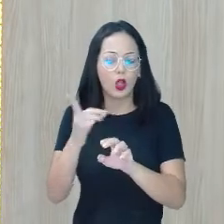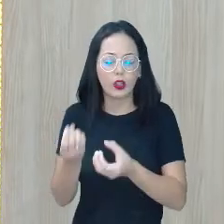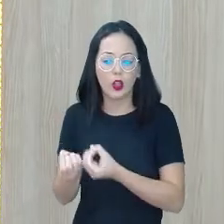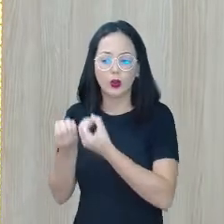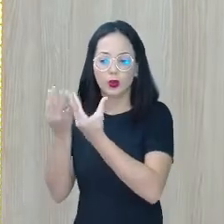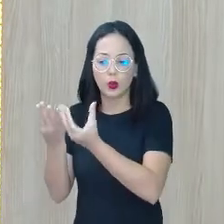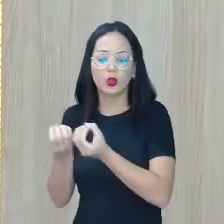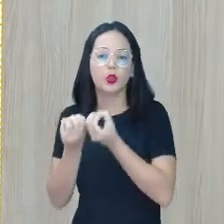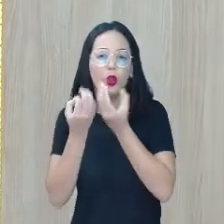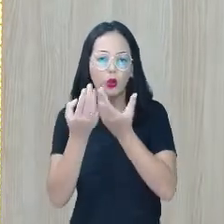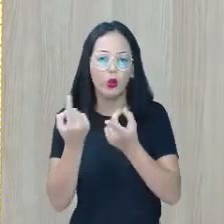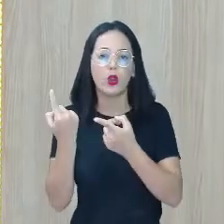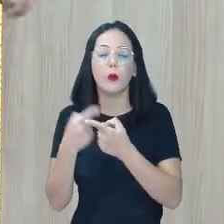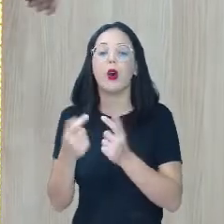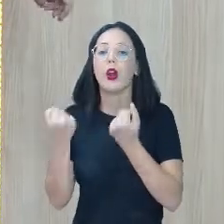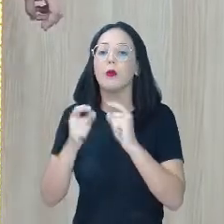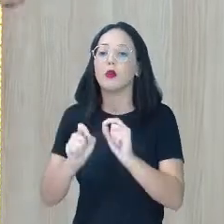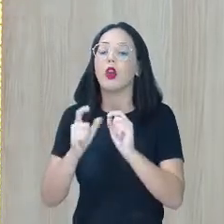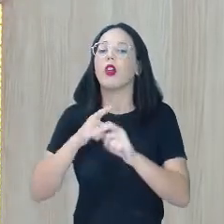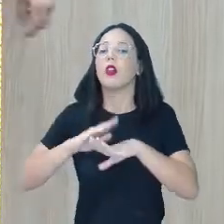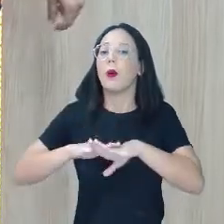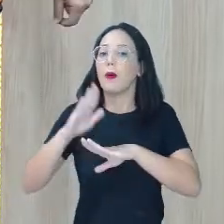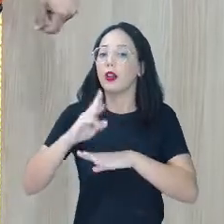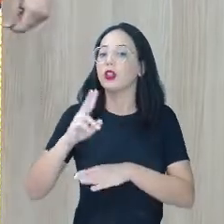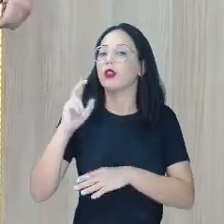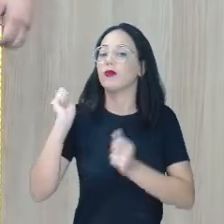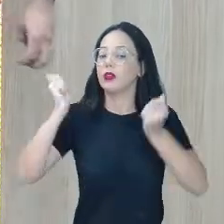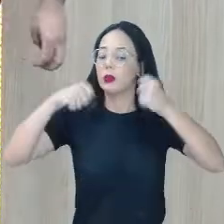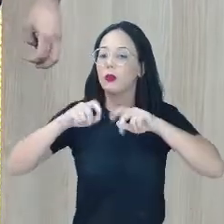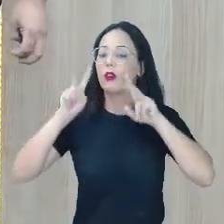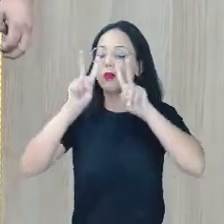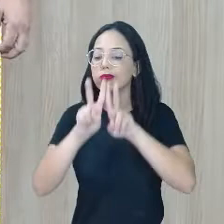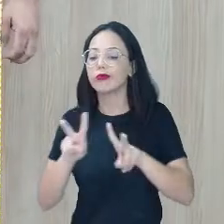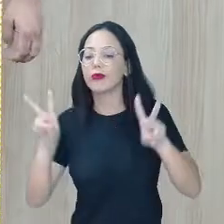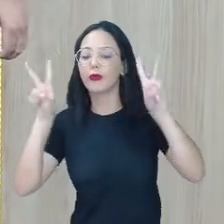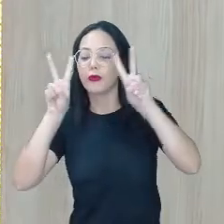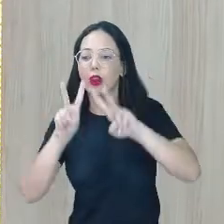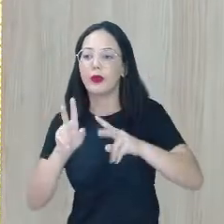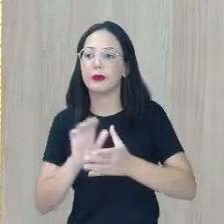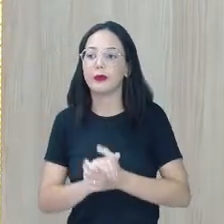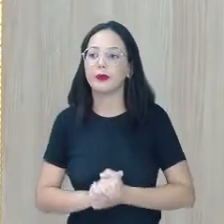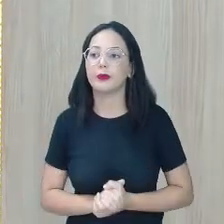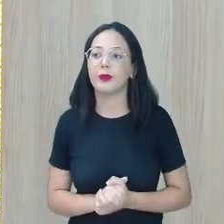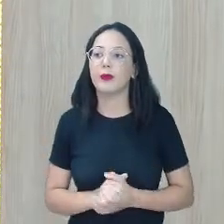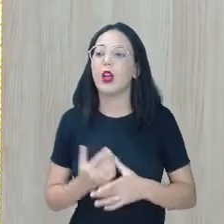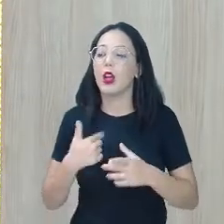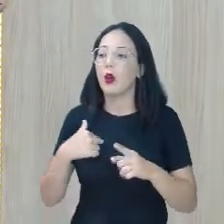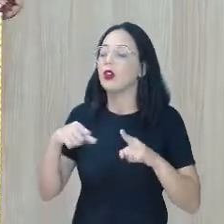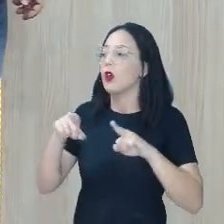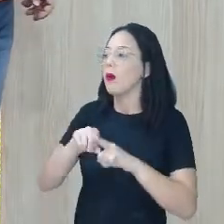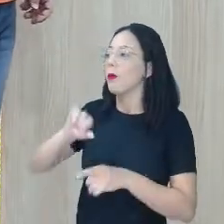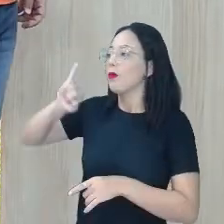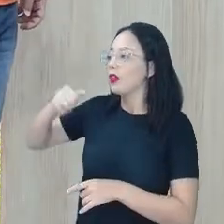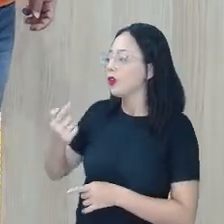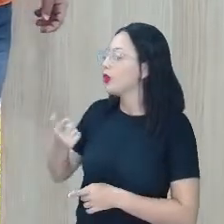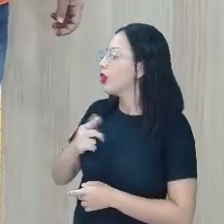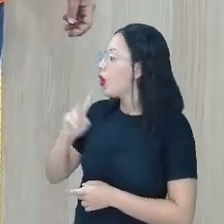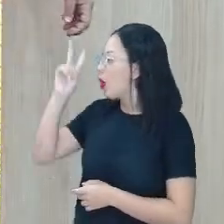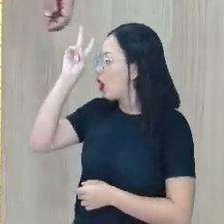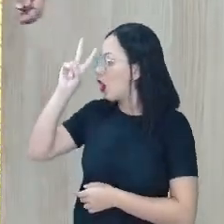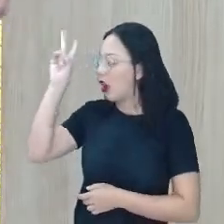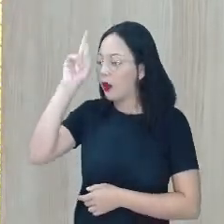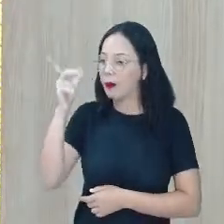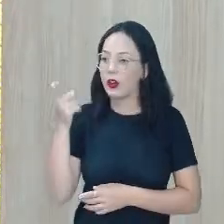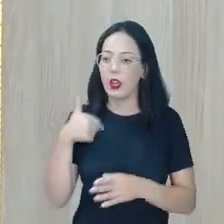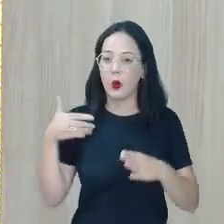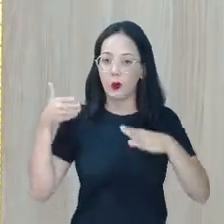para o baixinho, né, porque ele teria mais possibilidade de enxergar, né. Eu, aproveitando, né, eu lembro que quando eu ia para o estádio de